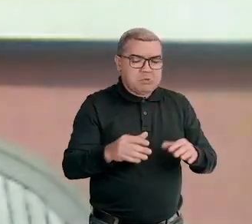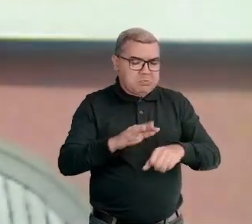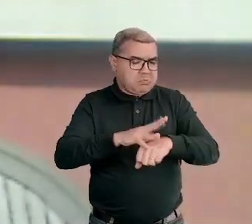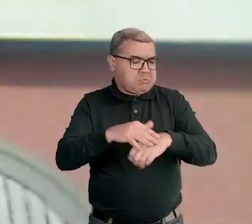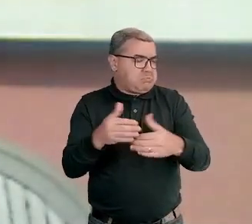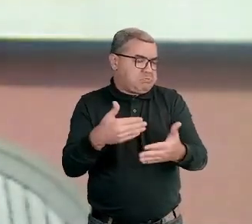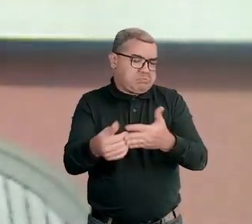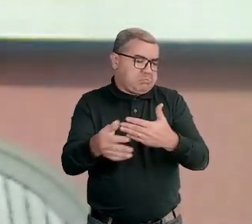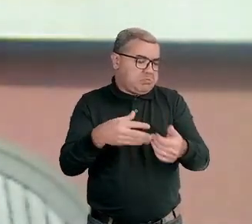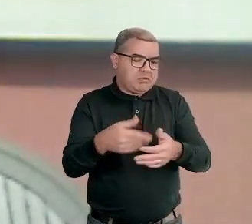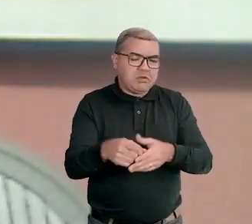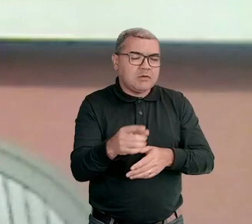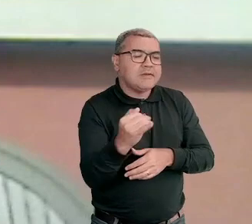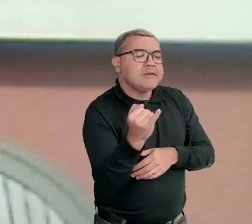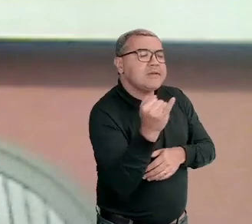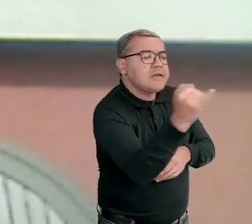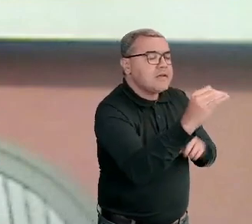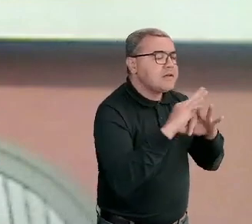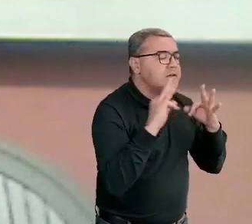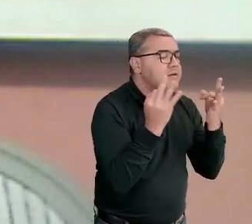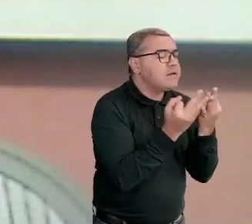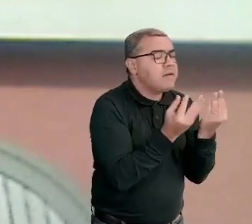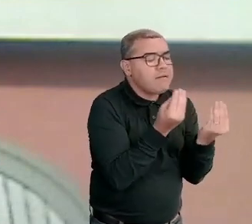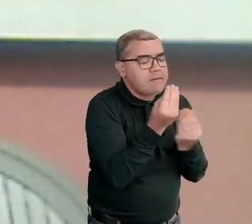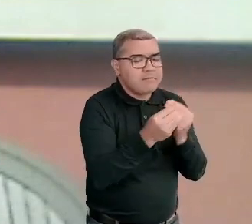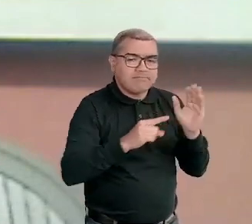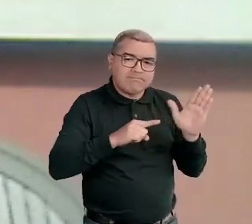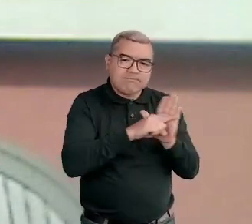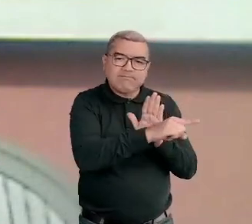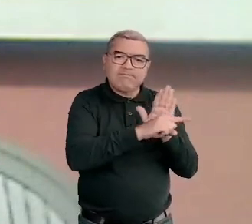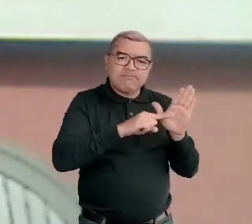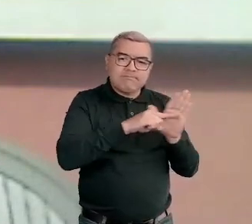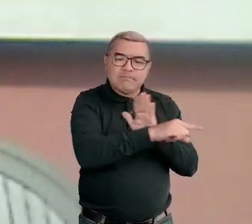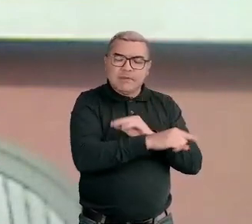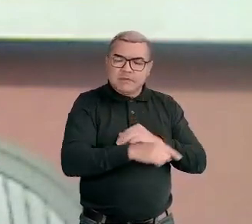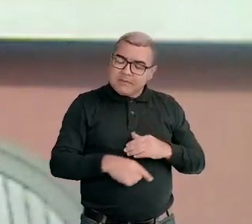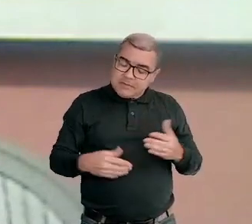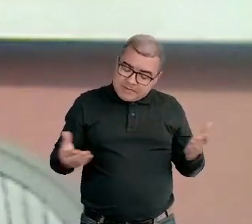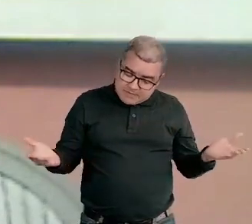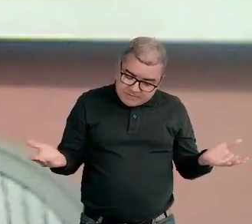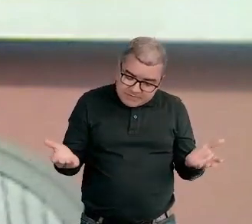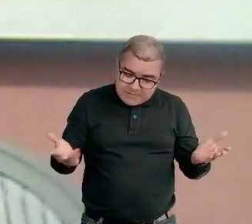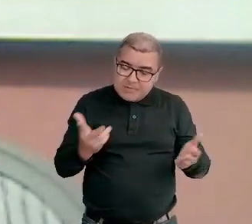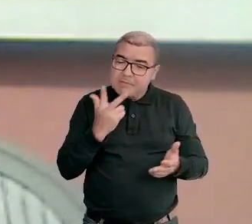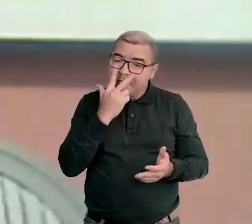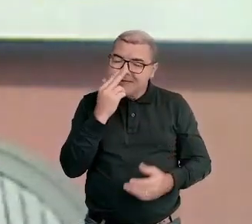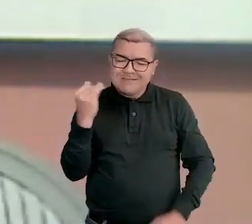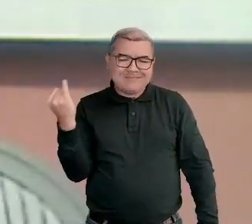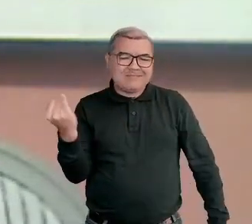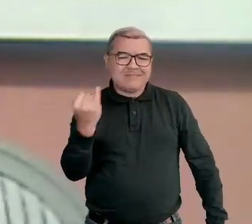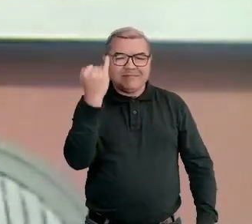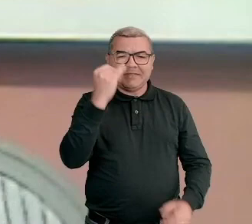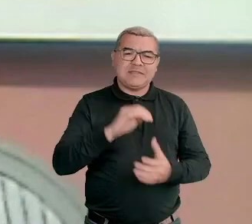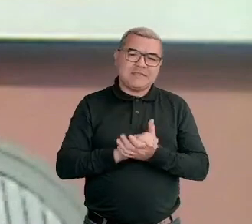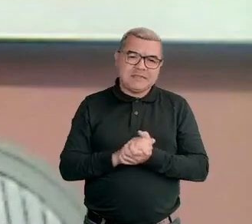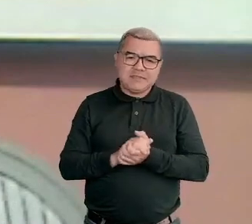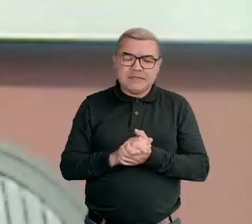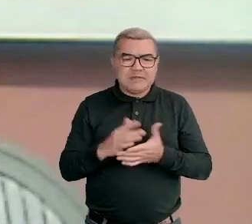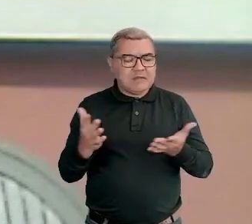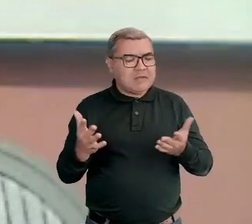ou as doenças que eram prevalentes naquele momento. Então, esse é um ensinamento que me parece absolutamente, não é